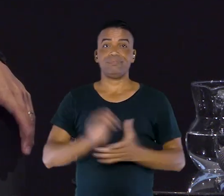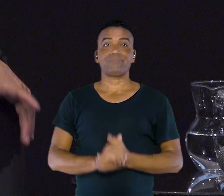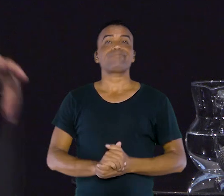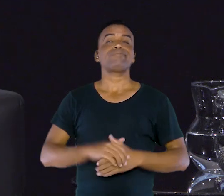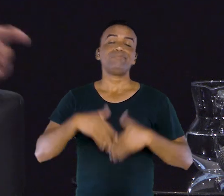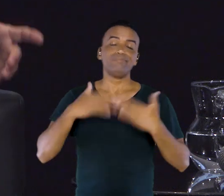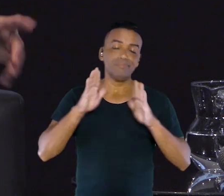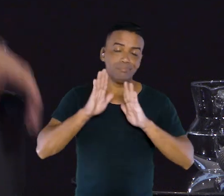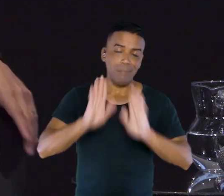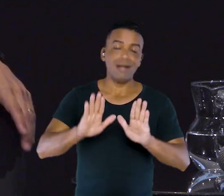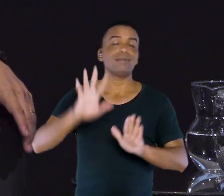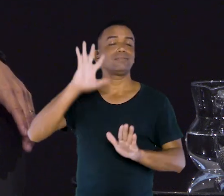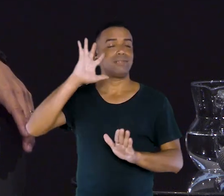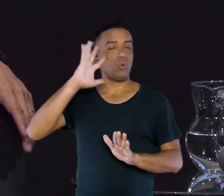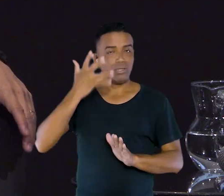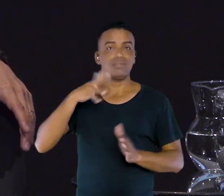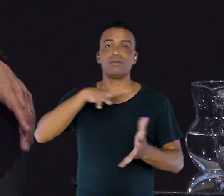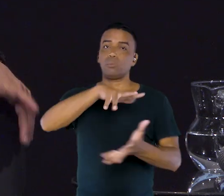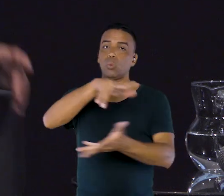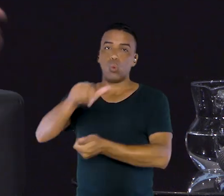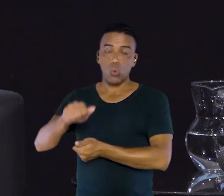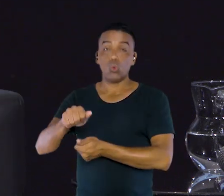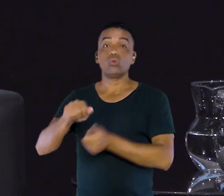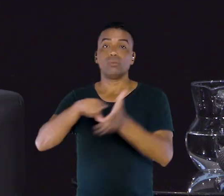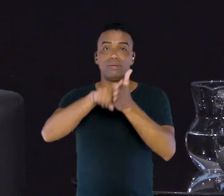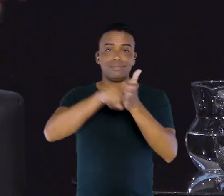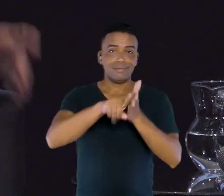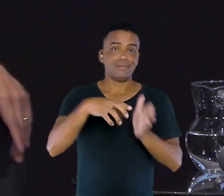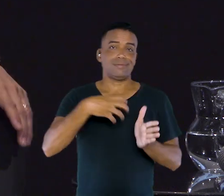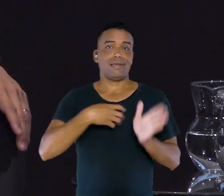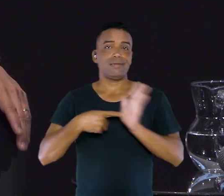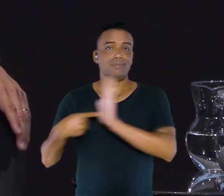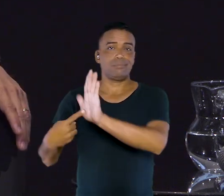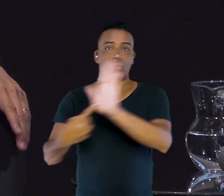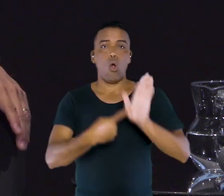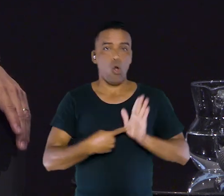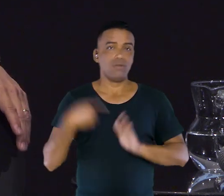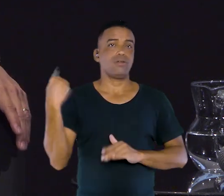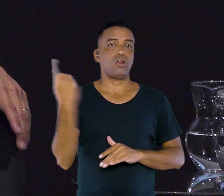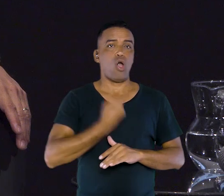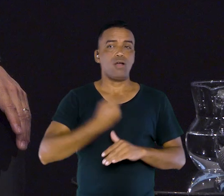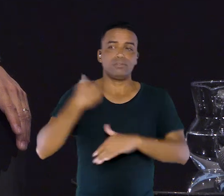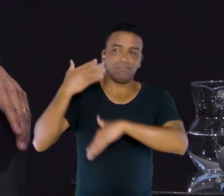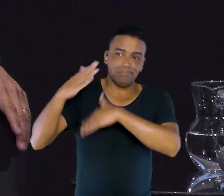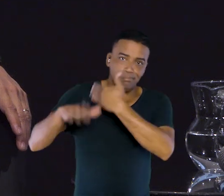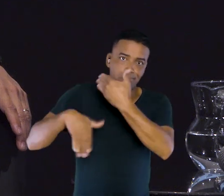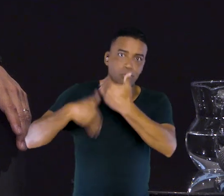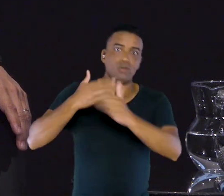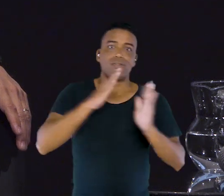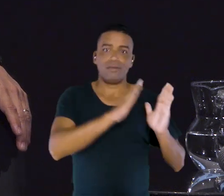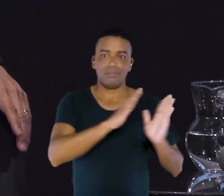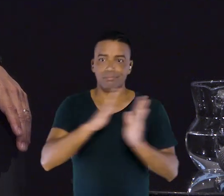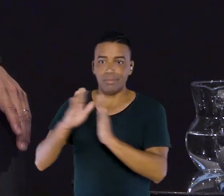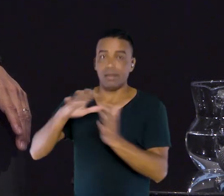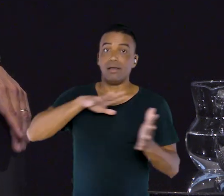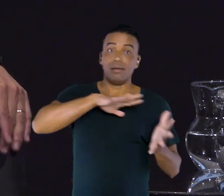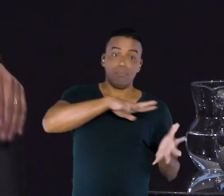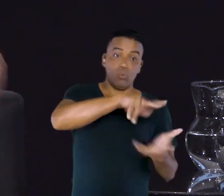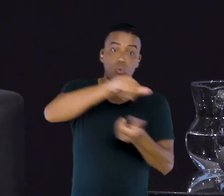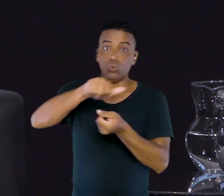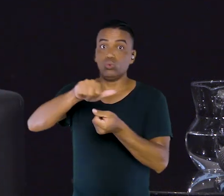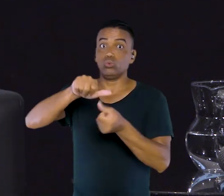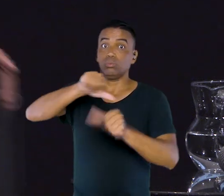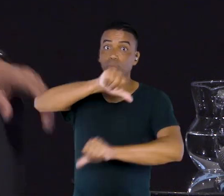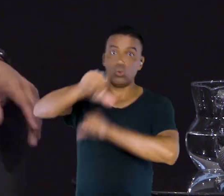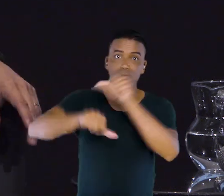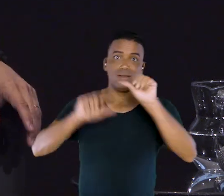maior. Mas é, de fato, algo que está acontecendo mesmo, e, a meu ver, a ciência demonstra claramente que a gente está passando por um processo de mudança climática que está